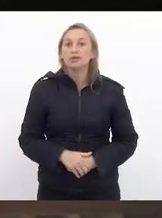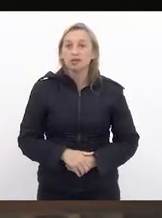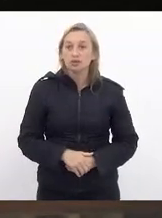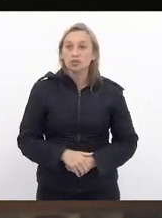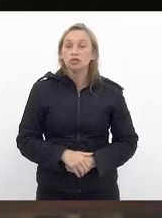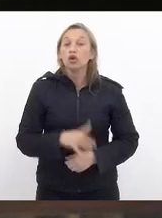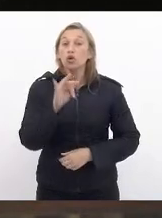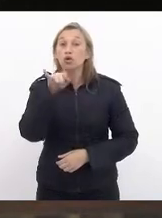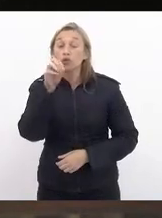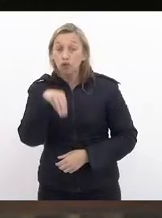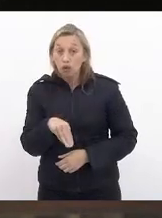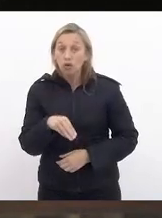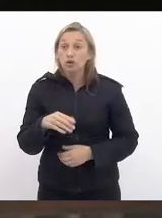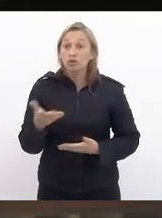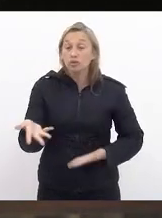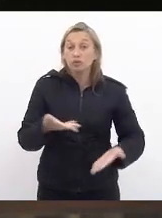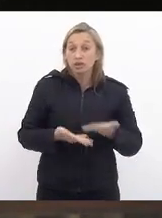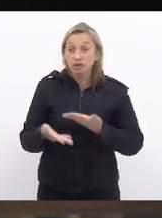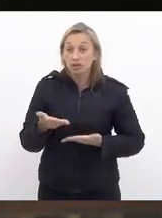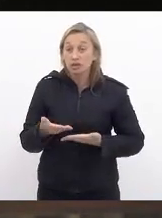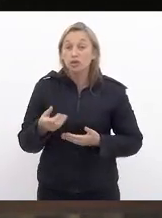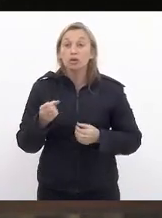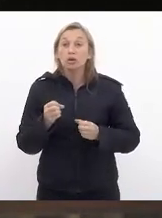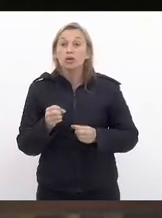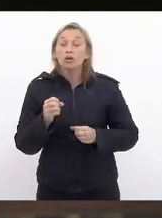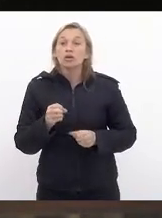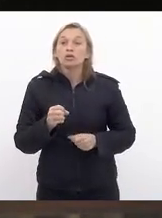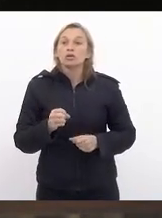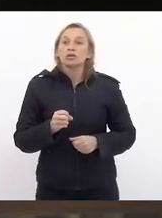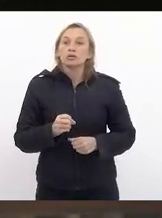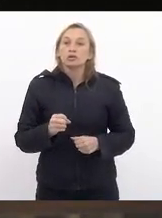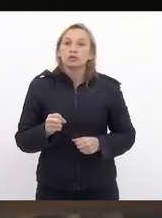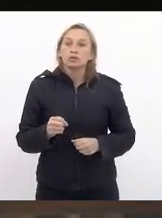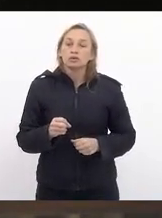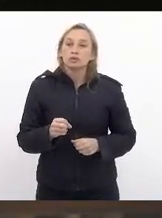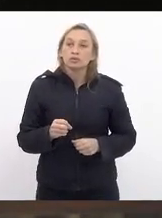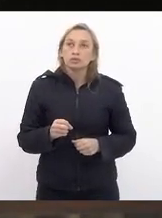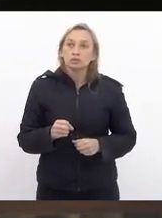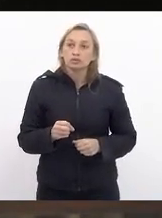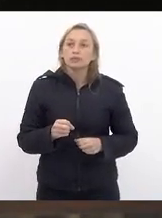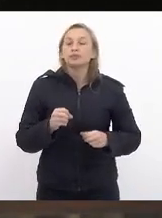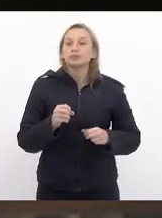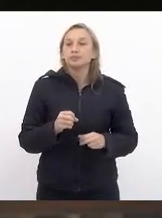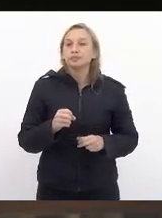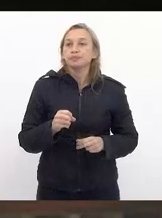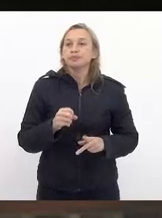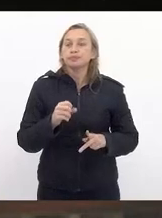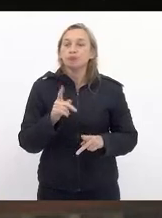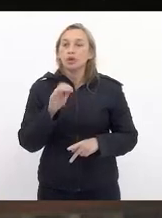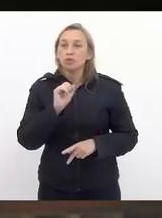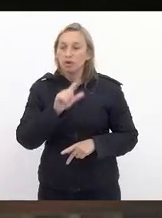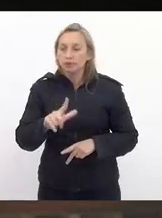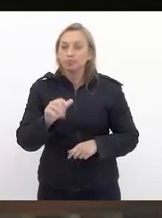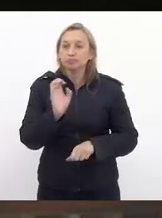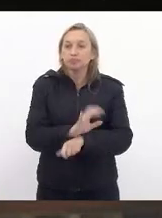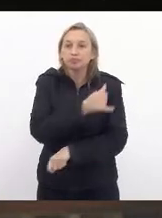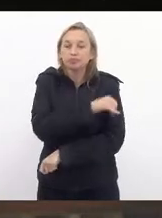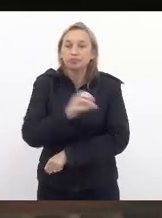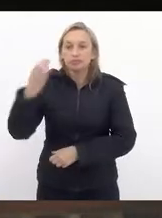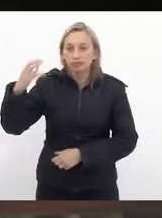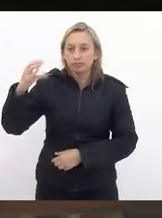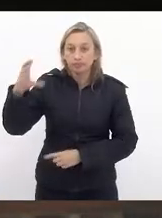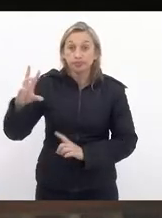o Fórum de cooperativismo popular do Estado do Rio de Janeiro em Niterói é uma referência